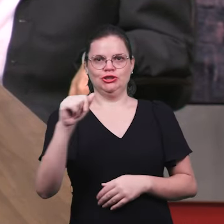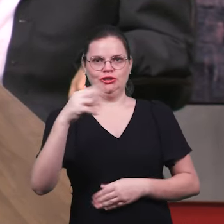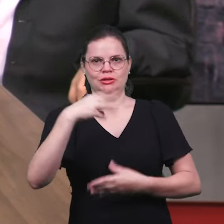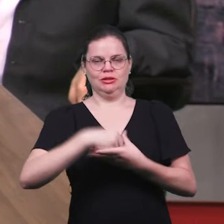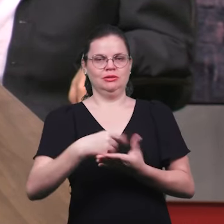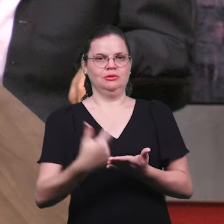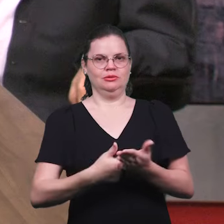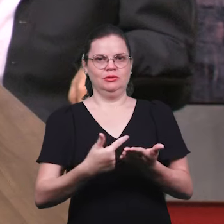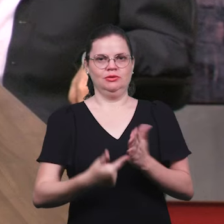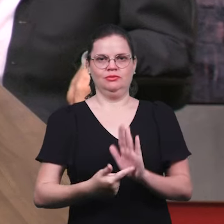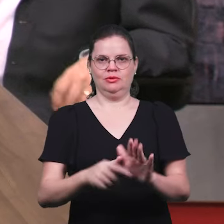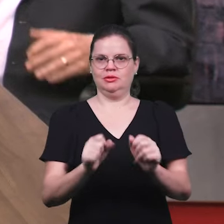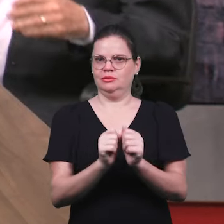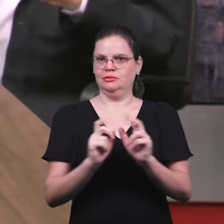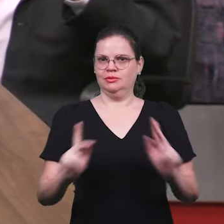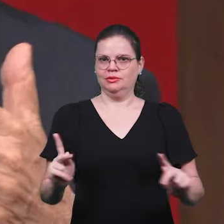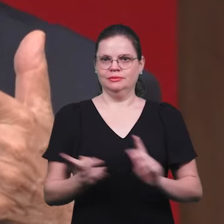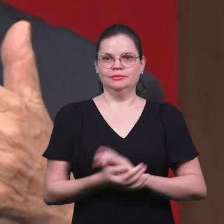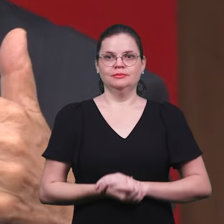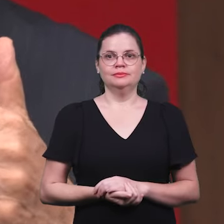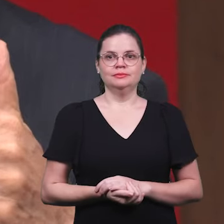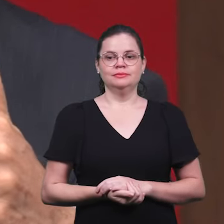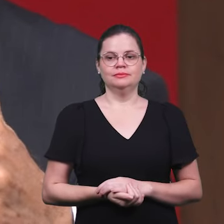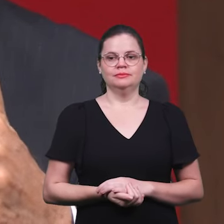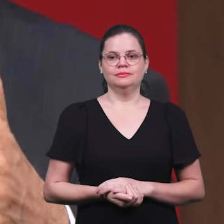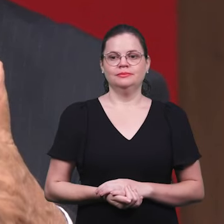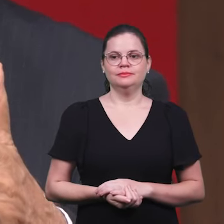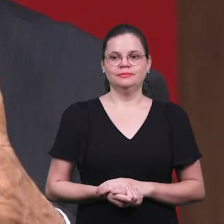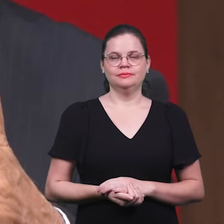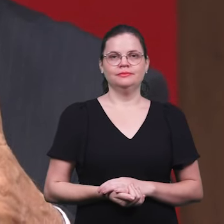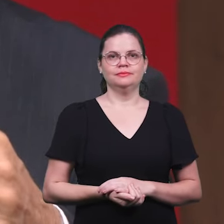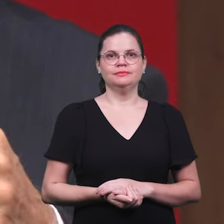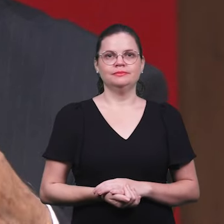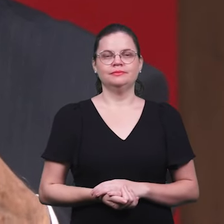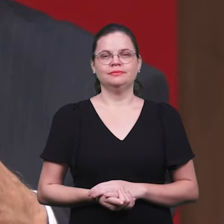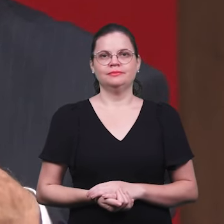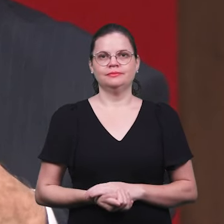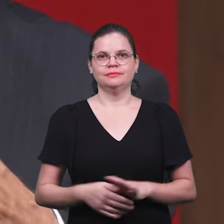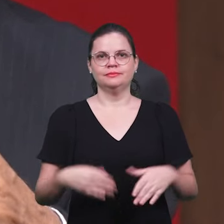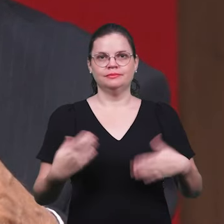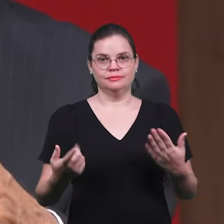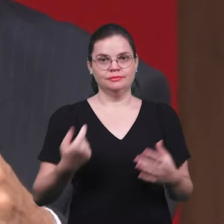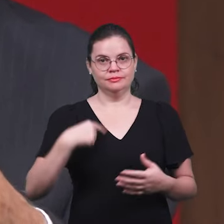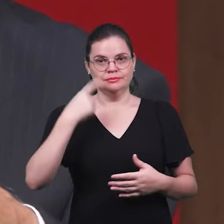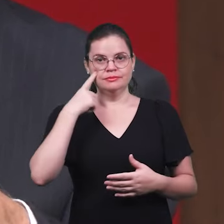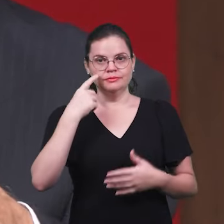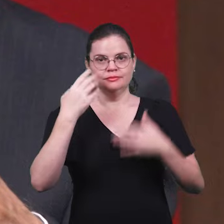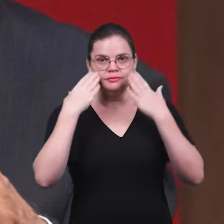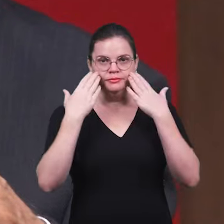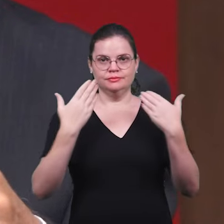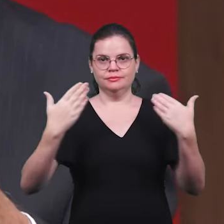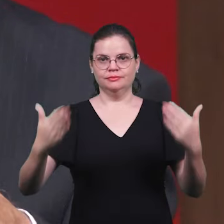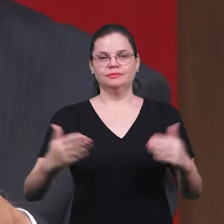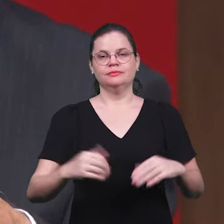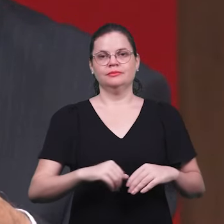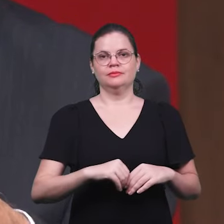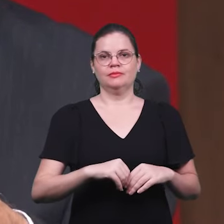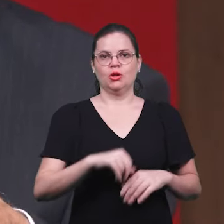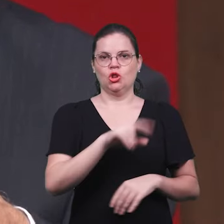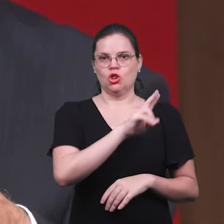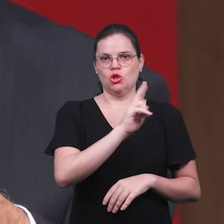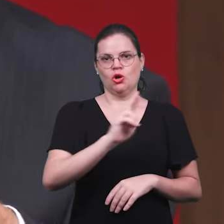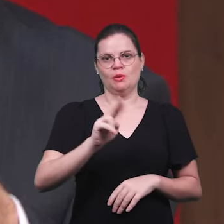Bom, então, voltando, então foi muito oportuna essa apresentação dos